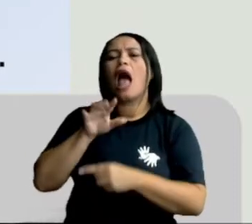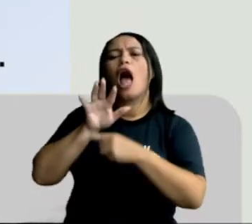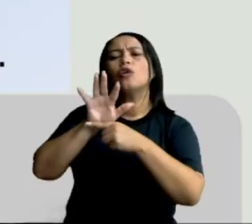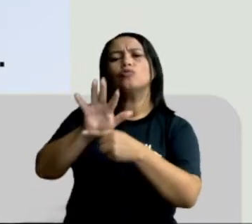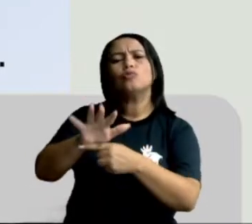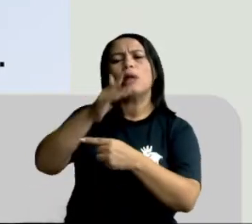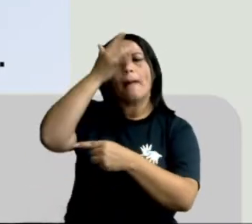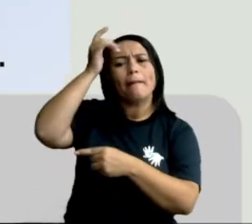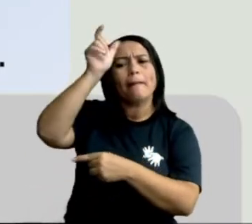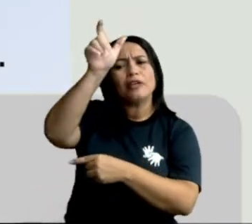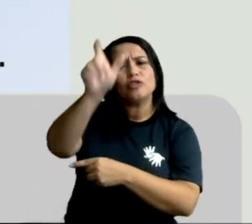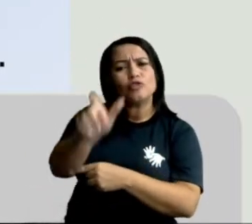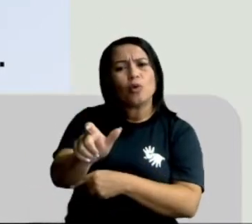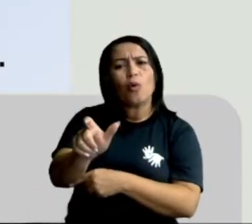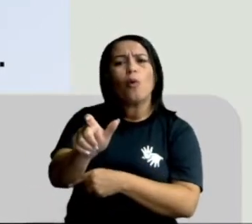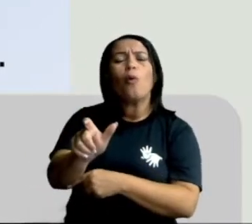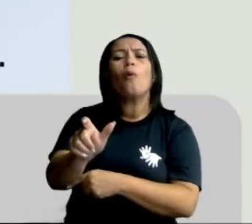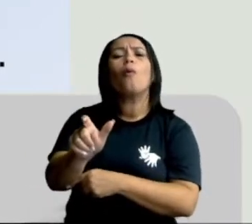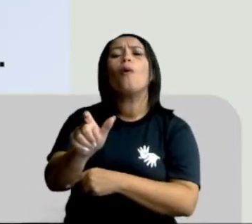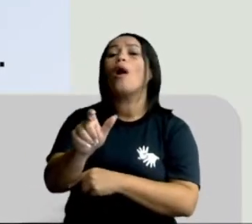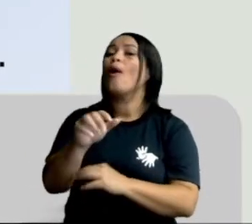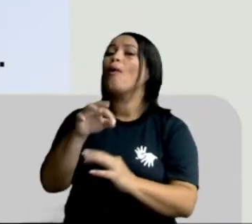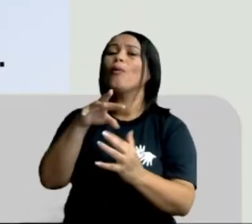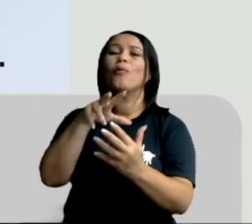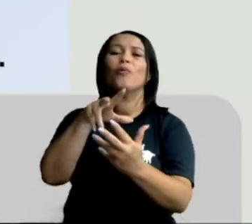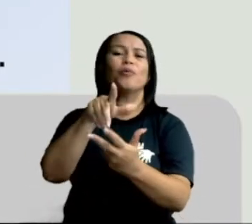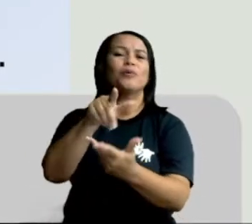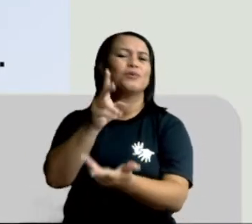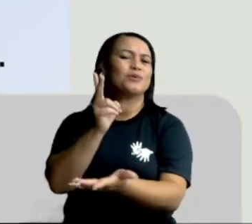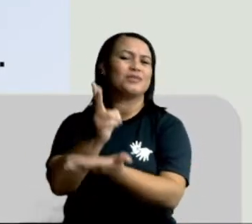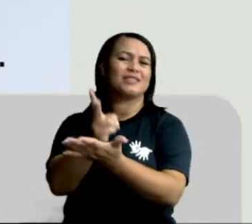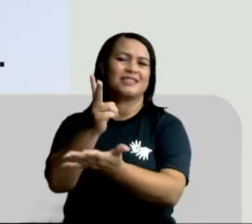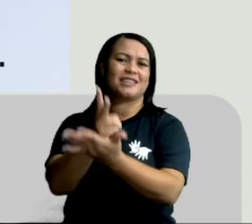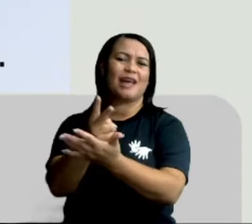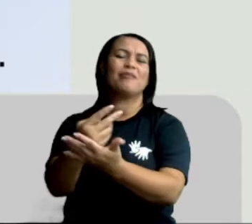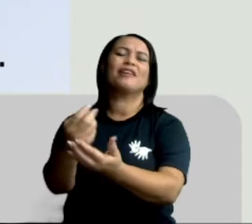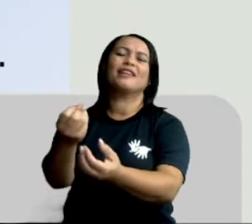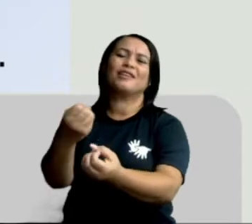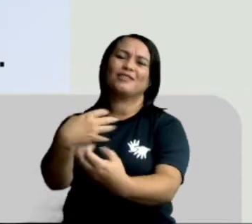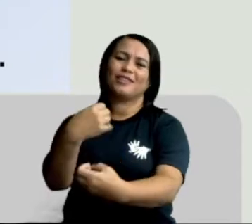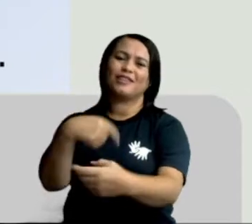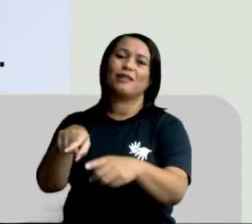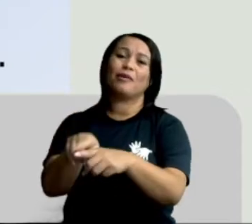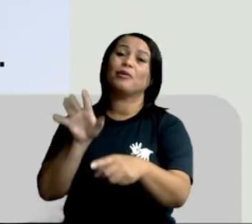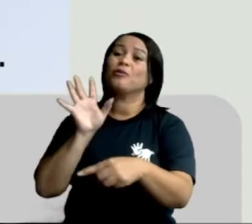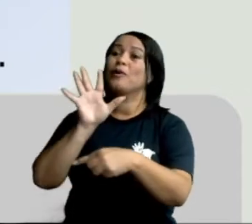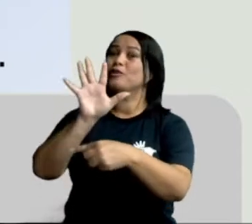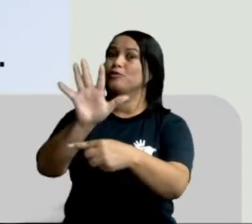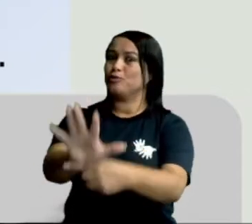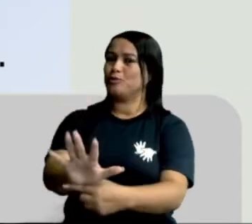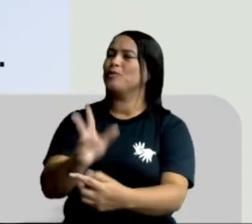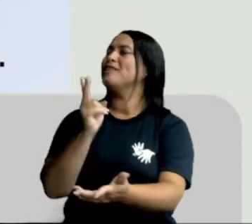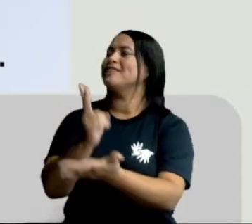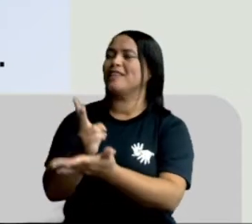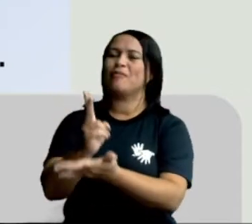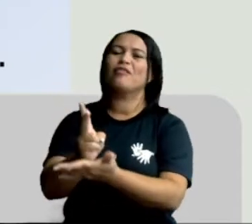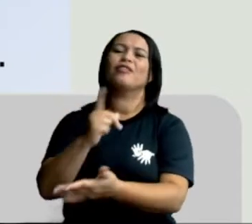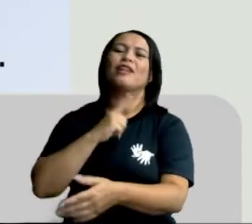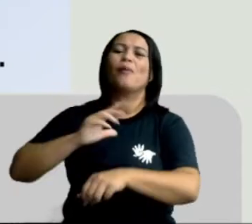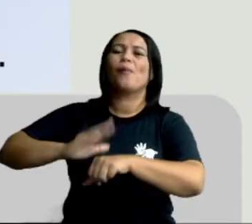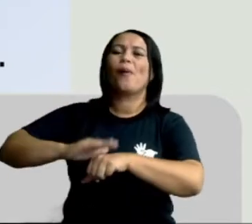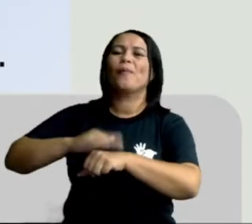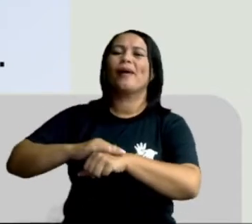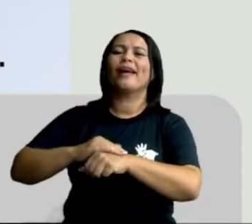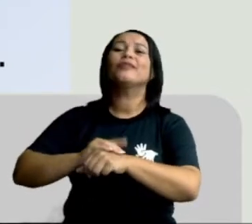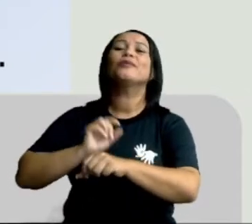o próximo, o mundo sempre irá retribuir. Então, quando a gente ajuda o outro, sempre a gente vai ter uma